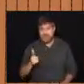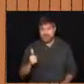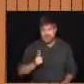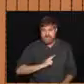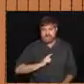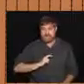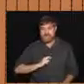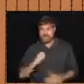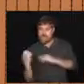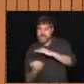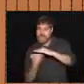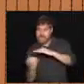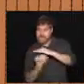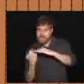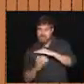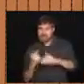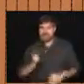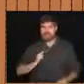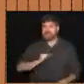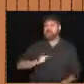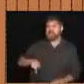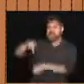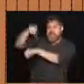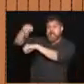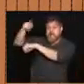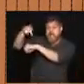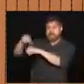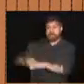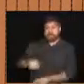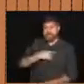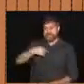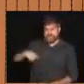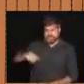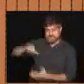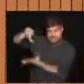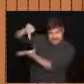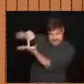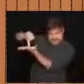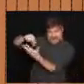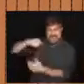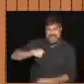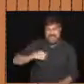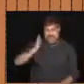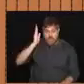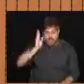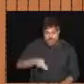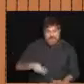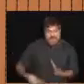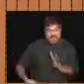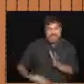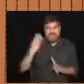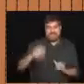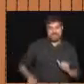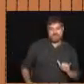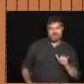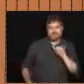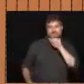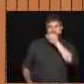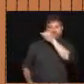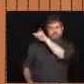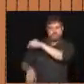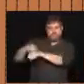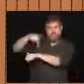várias empresas que têm a matriz na China. Eu mesmo já estive na China 3 vezes.